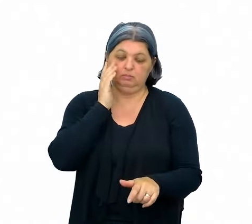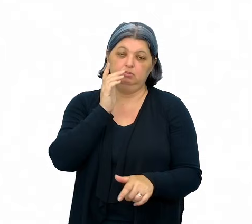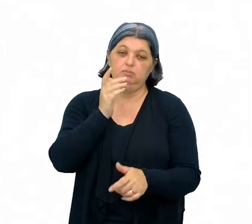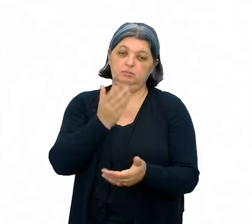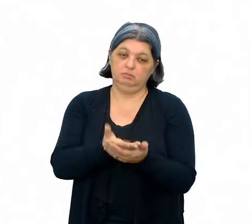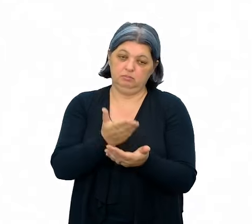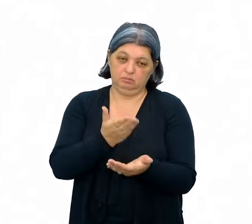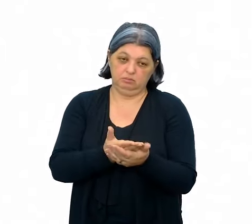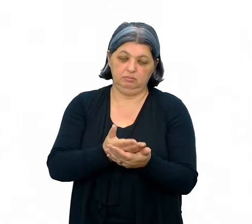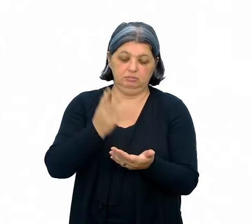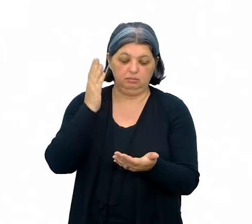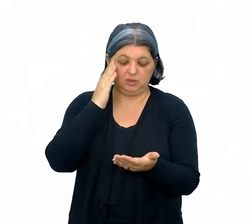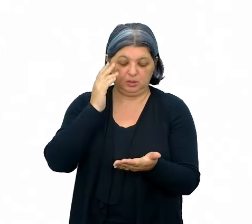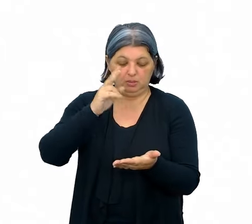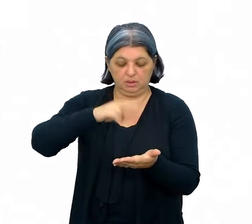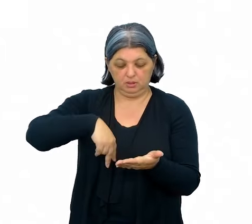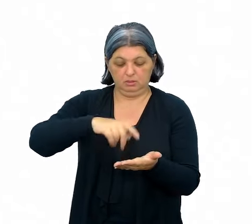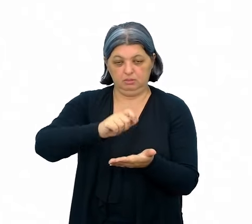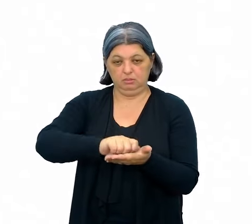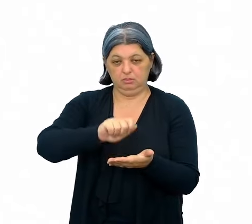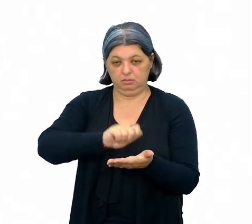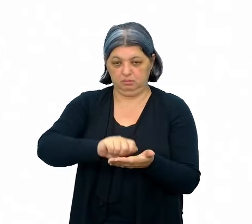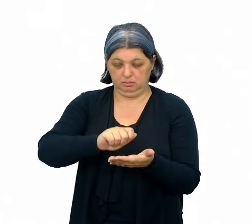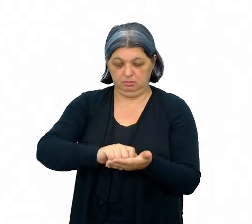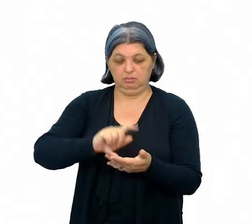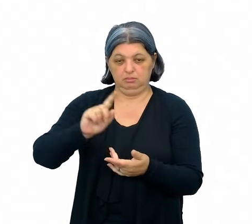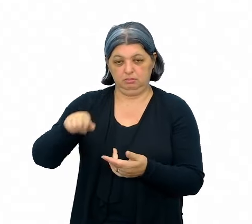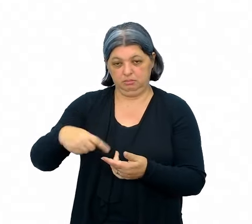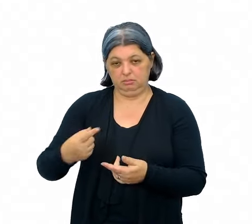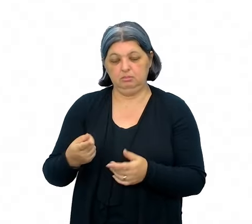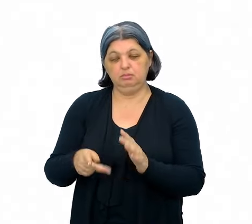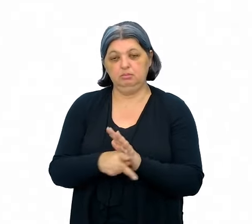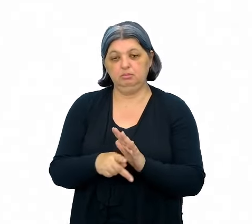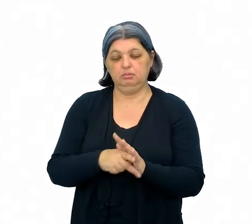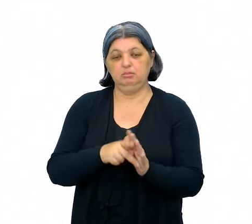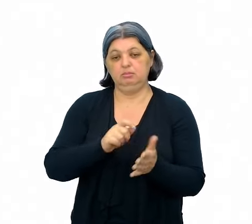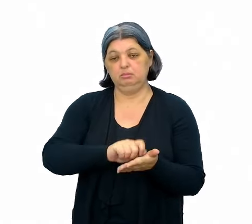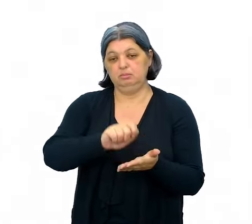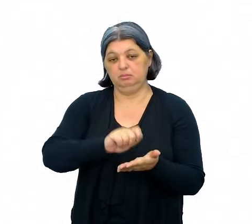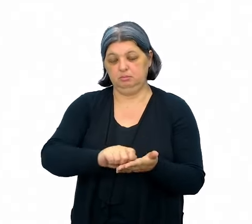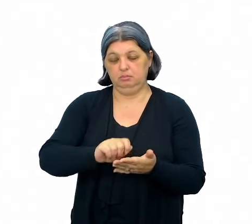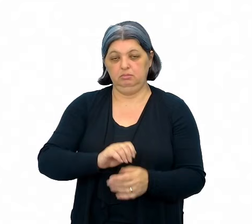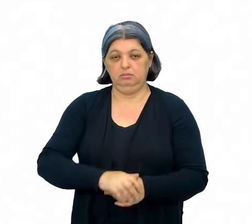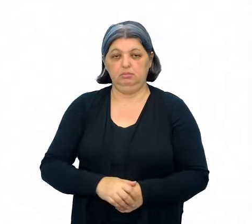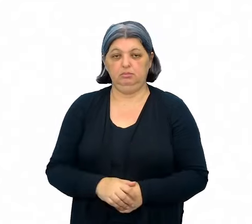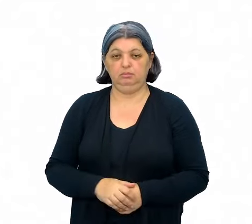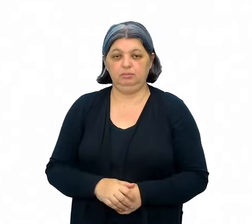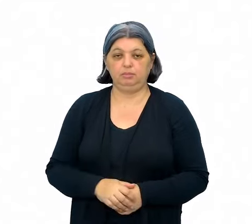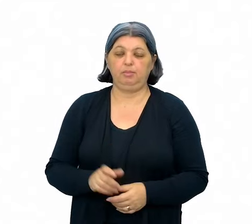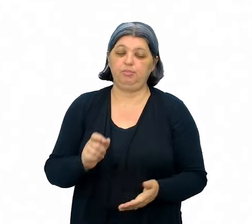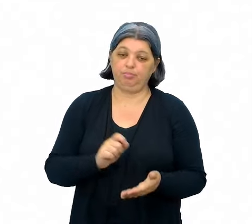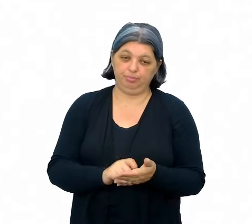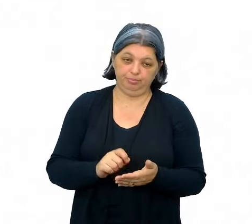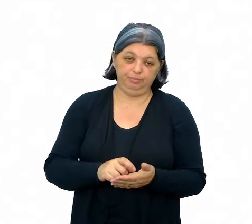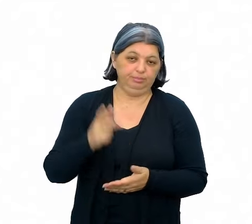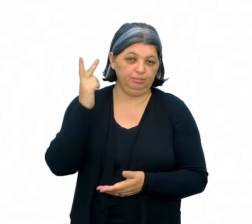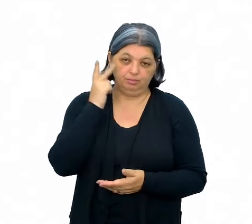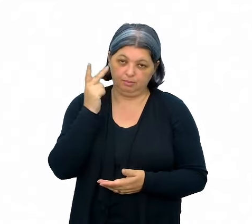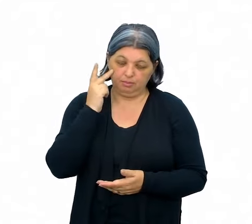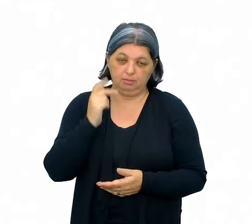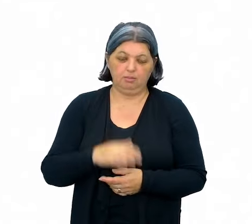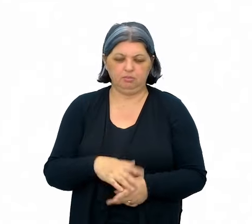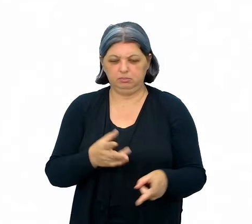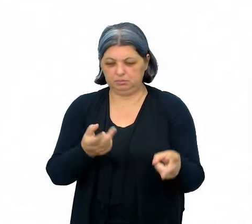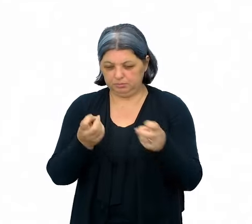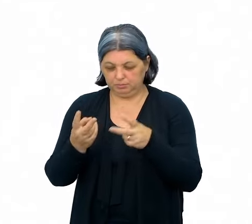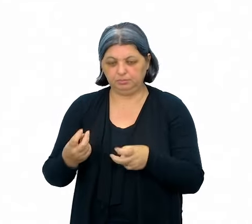meio de situações didáticas em que possam confrontar suas escritas a escritas convencionais, de modo que